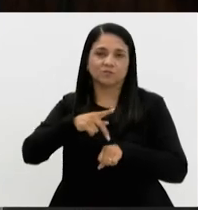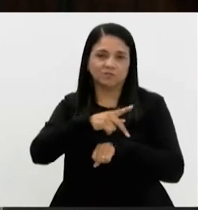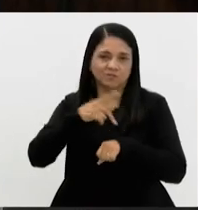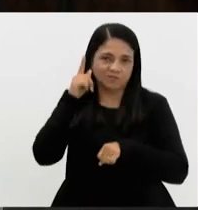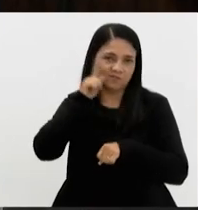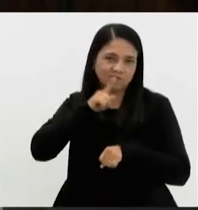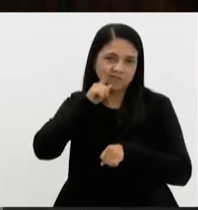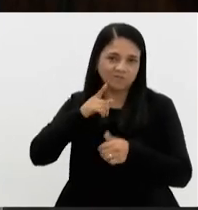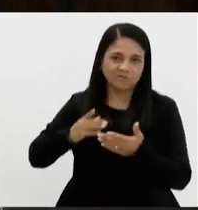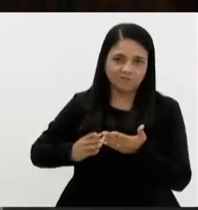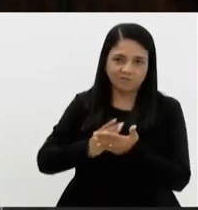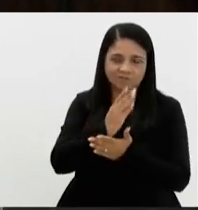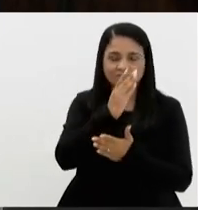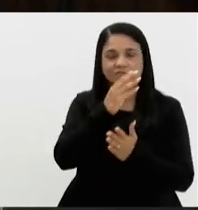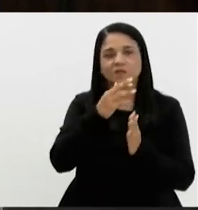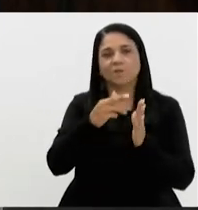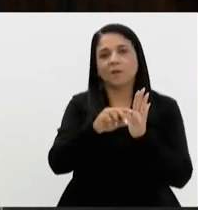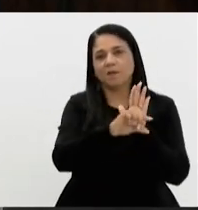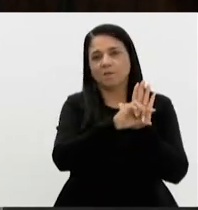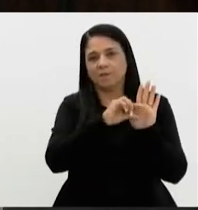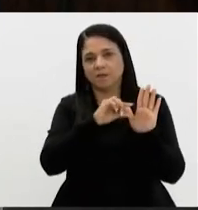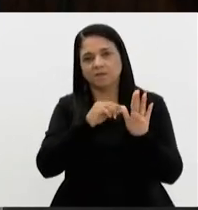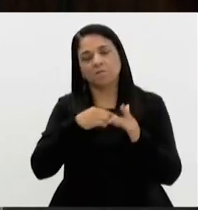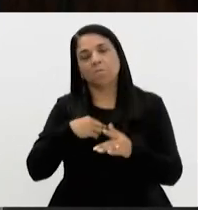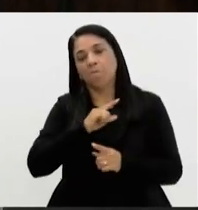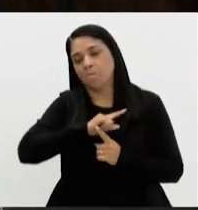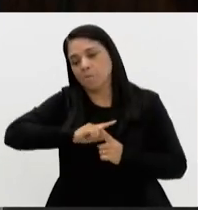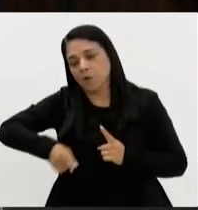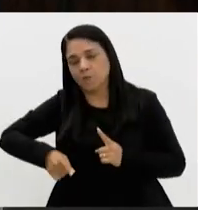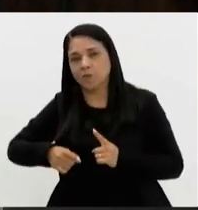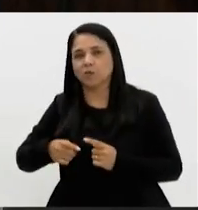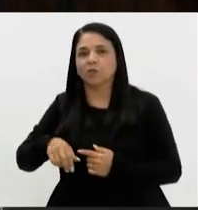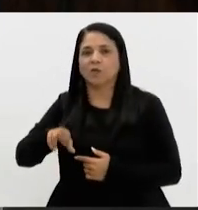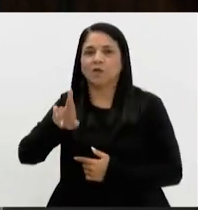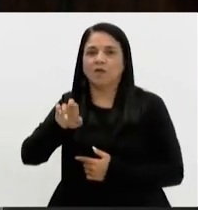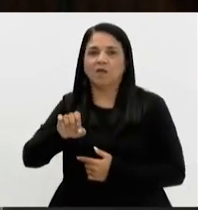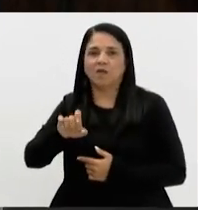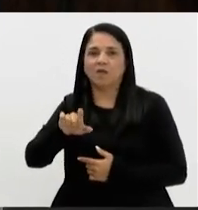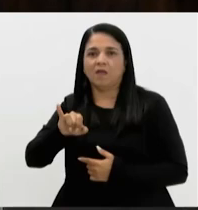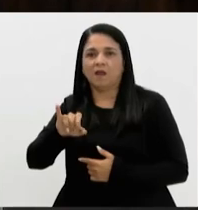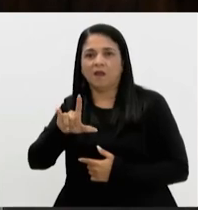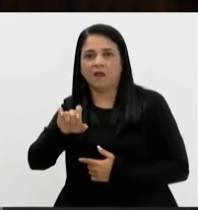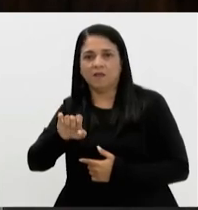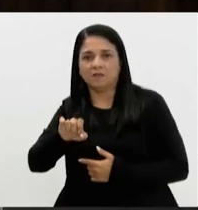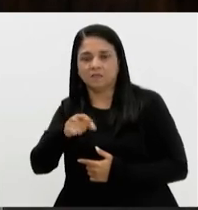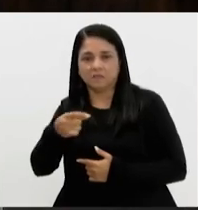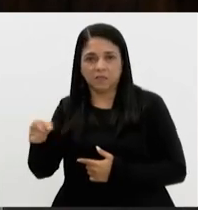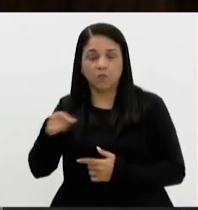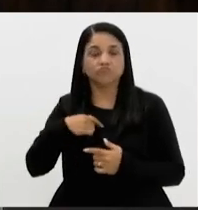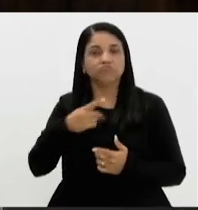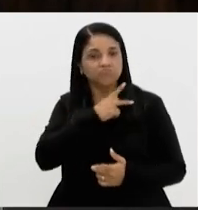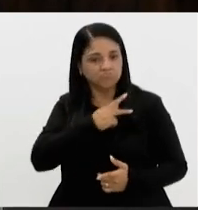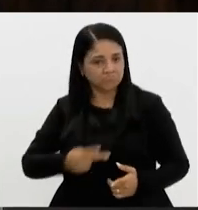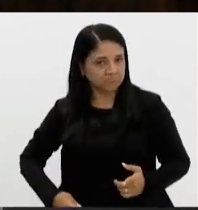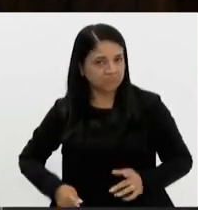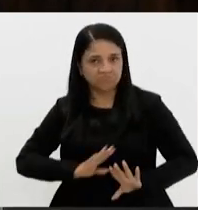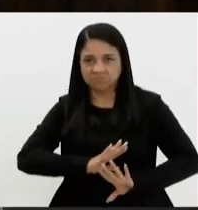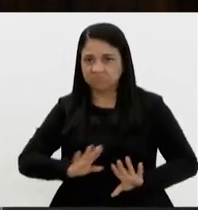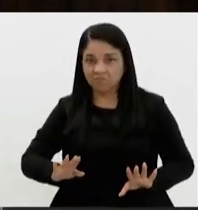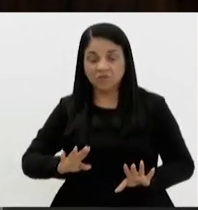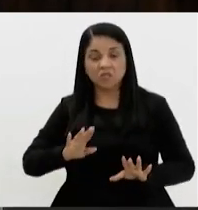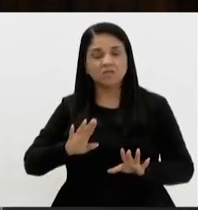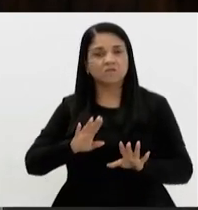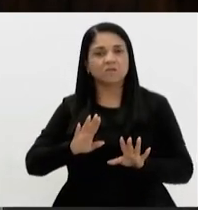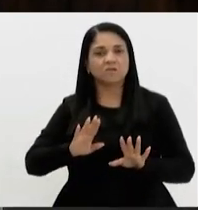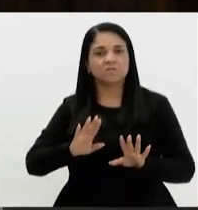mais de duas mais de uma reeleição então o cidadão é é presidente se reelege Presidente e nunca